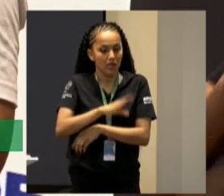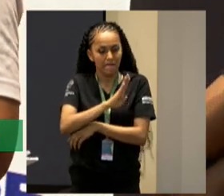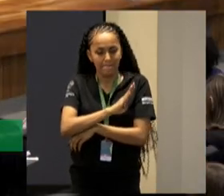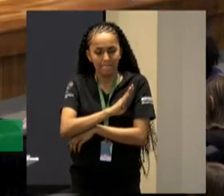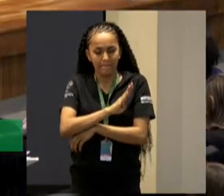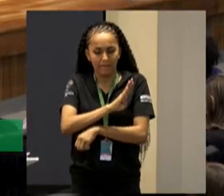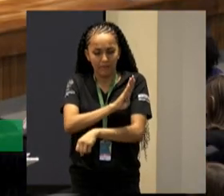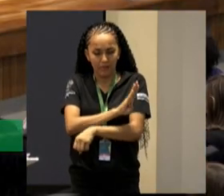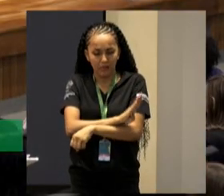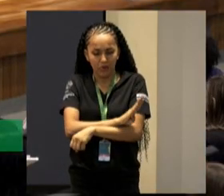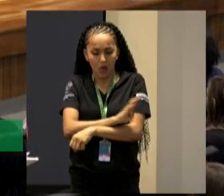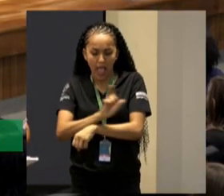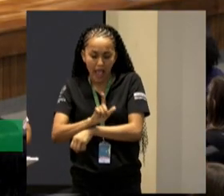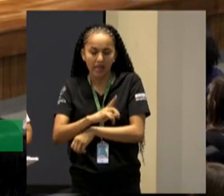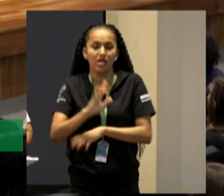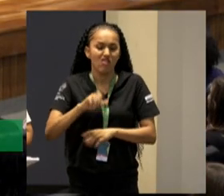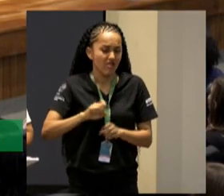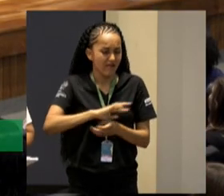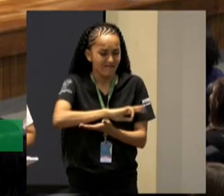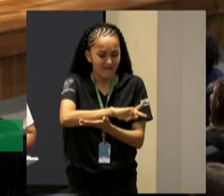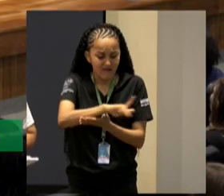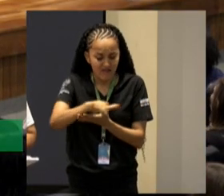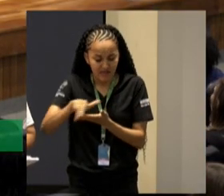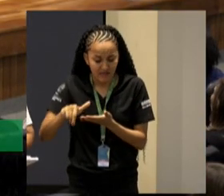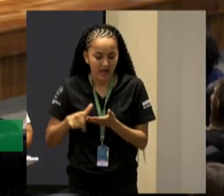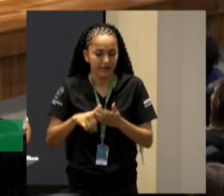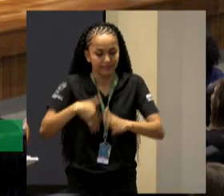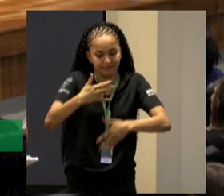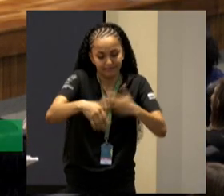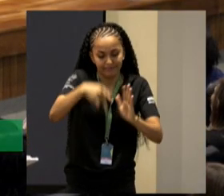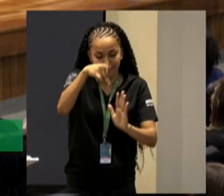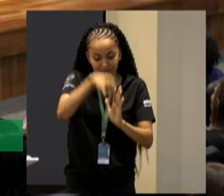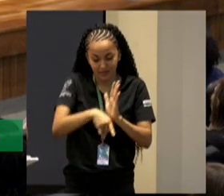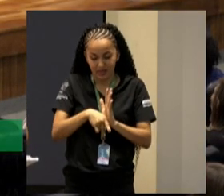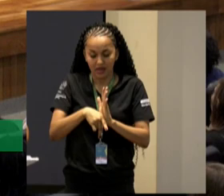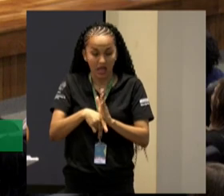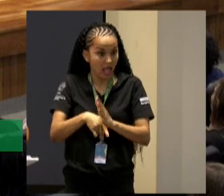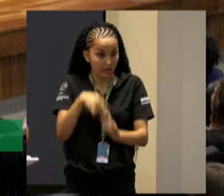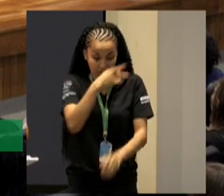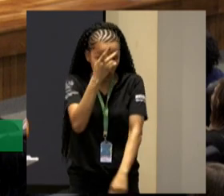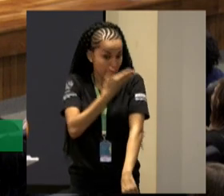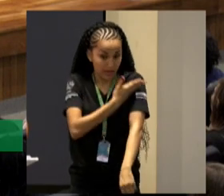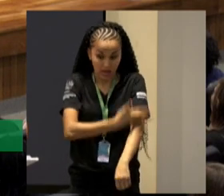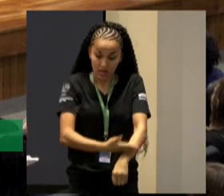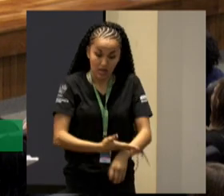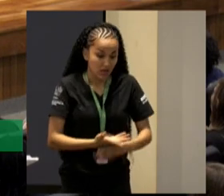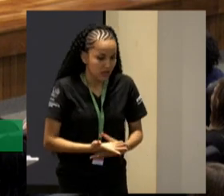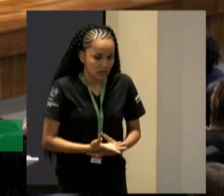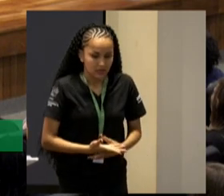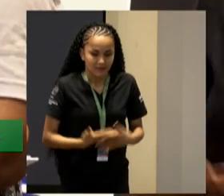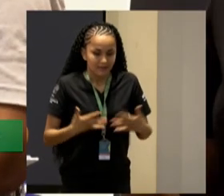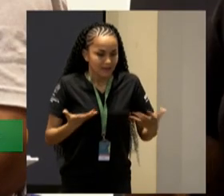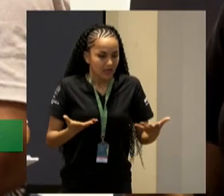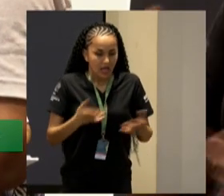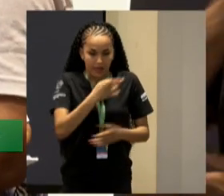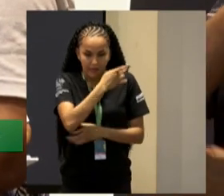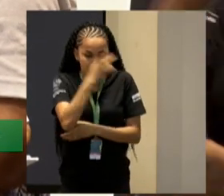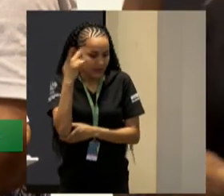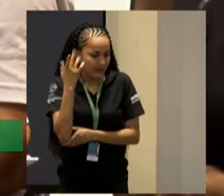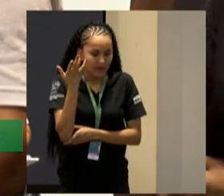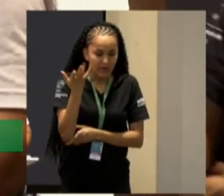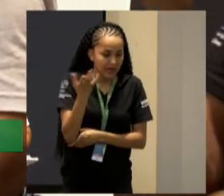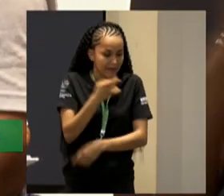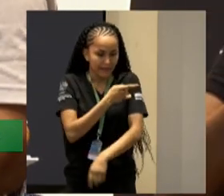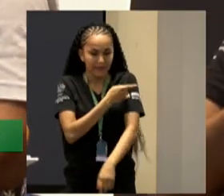Itajaí. Foi uma longa tramitação desse projeto. A branquitude logo reagiu. O